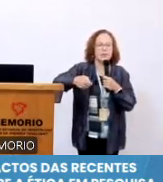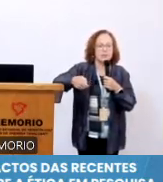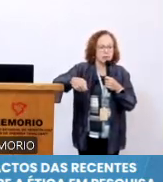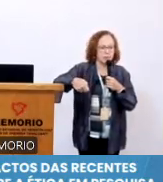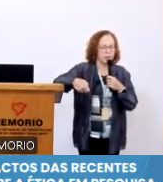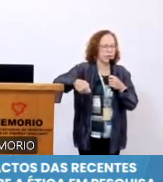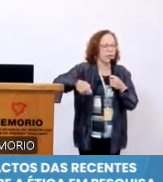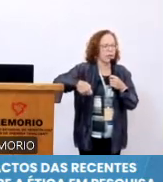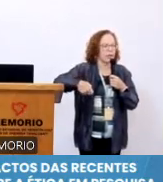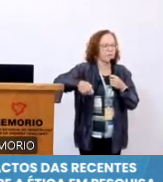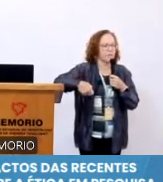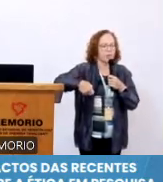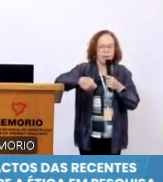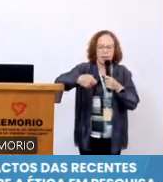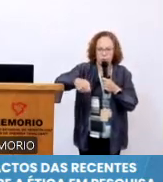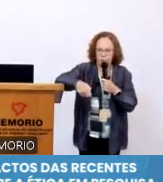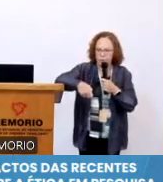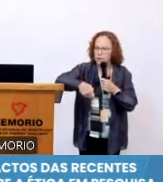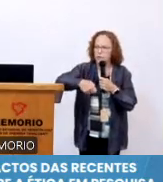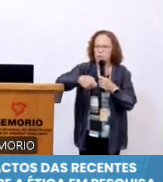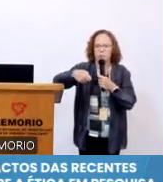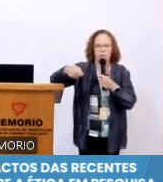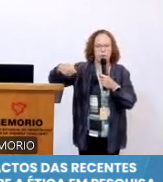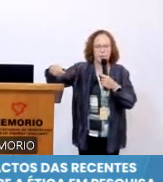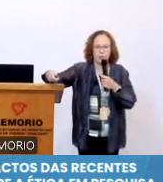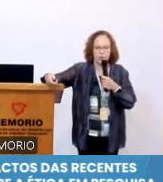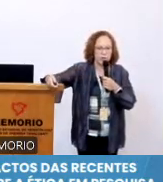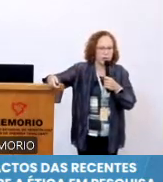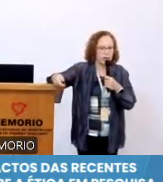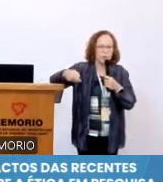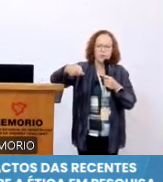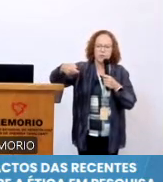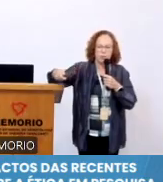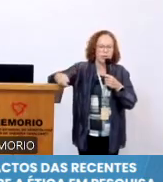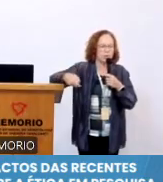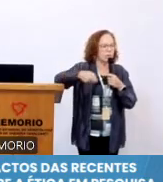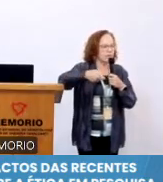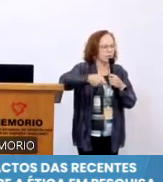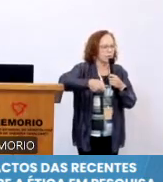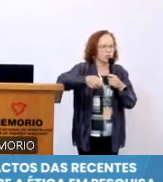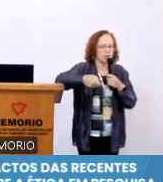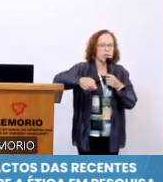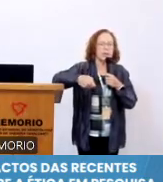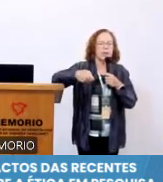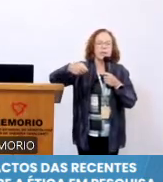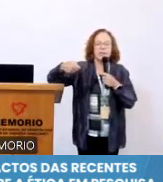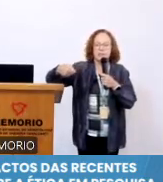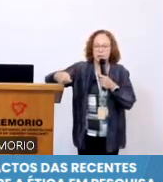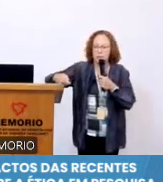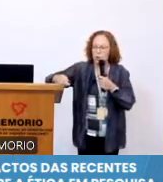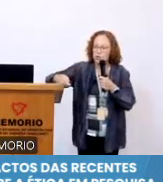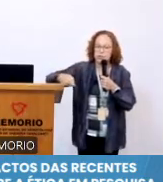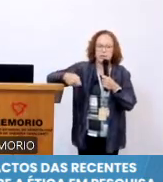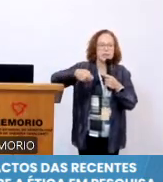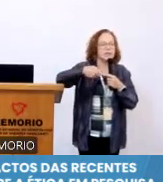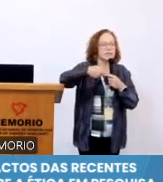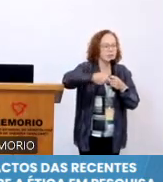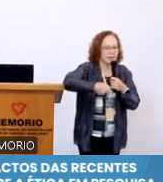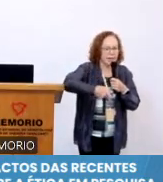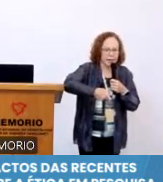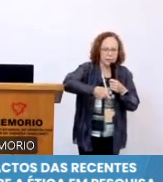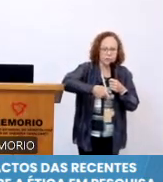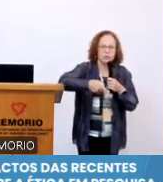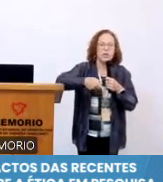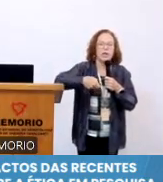né, que participe em recrutamento ou em algum procedimento, alguma tecnologia, que receba amostras, que